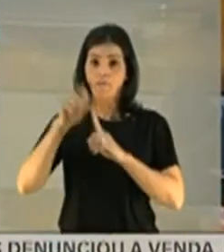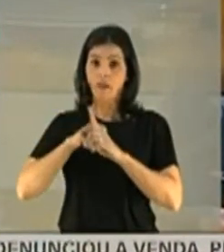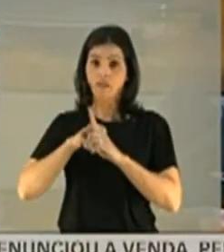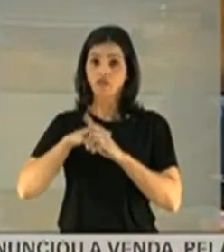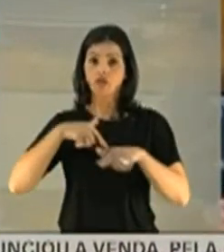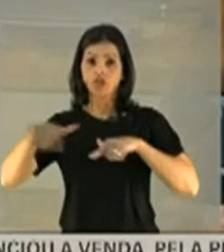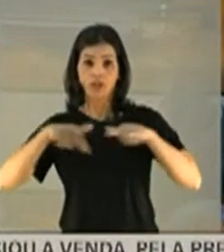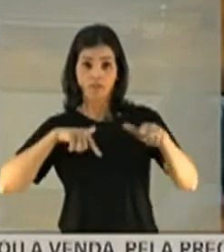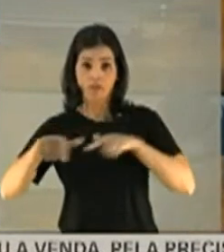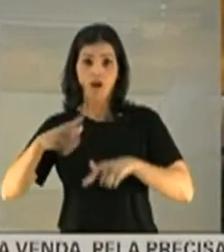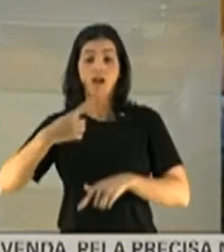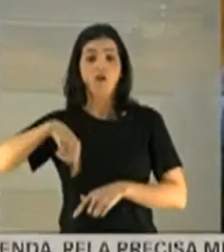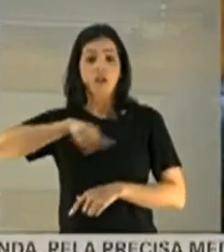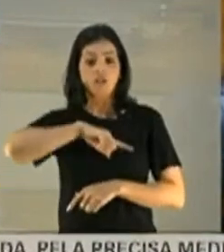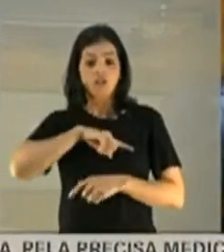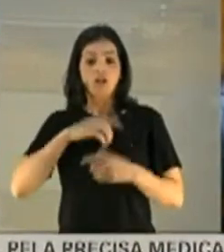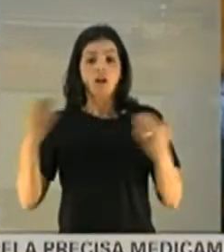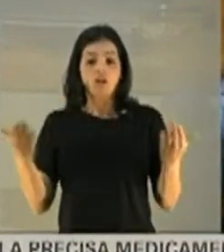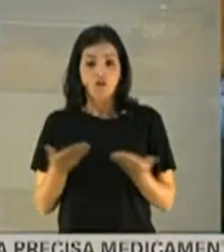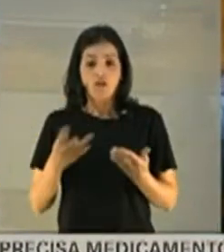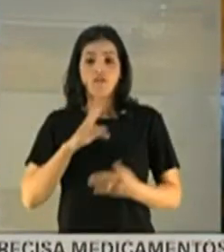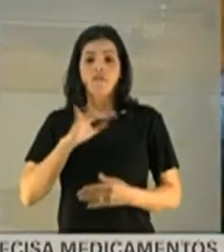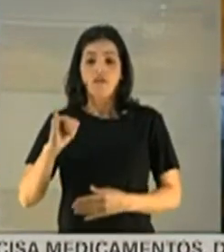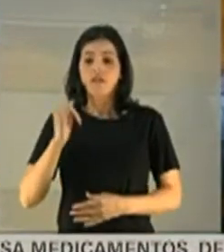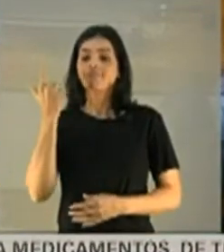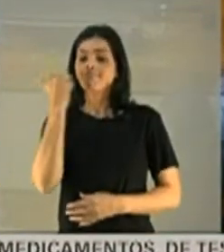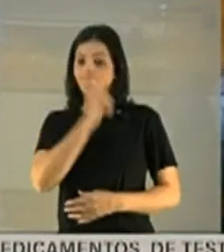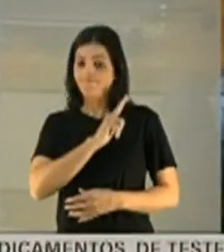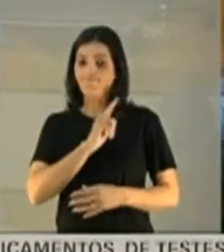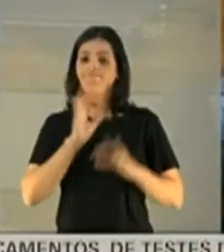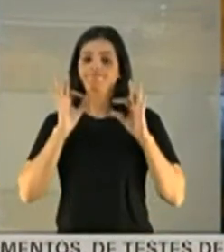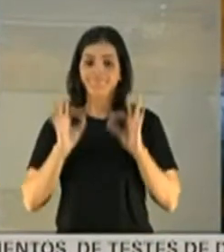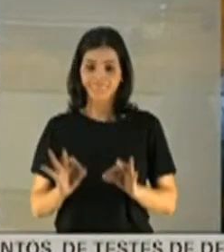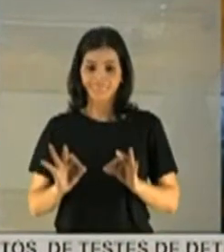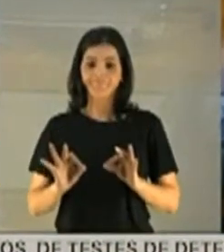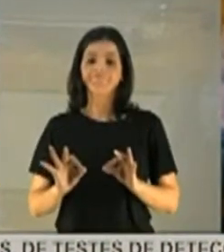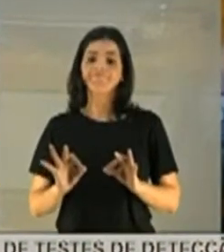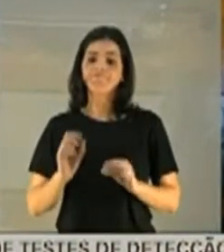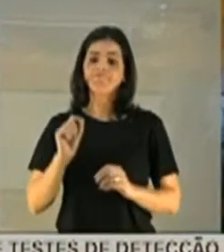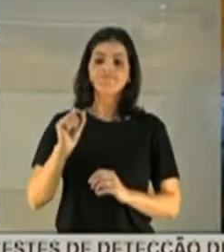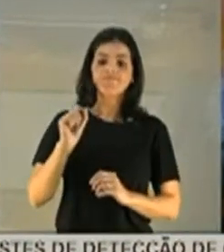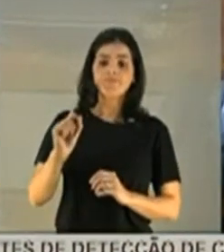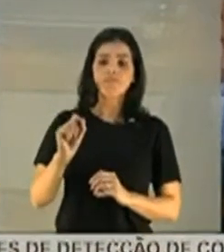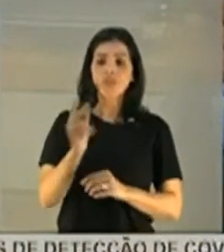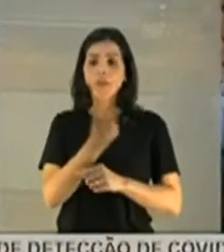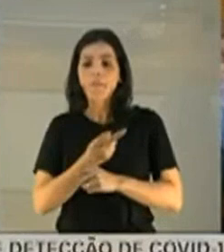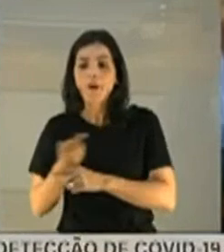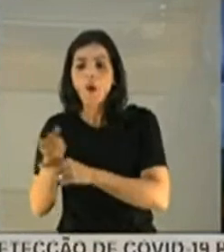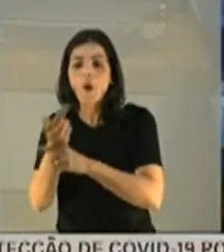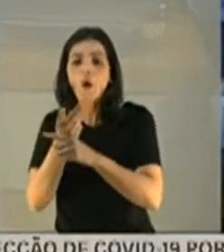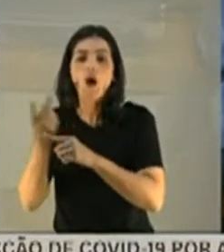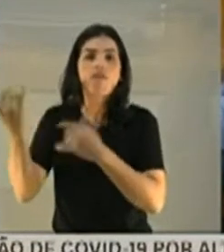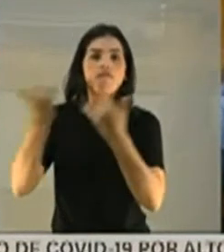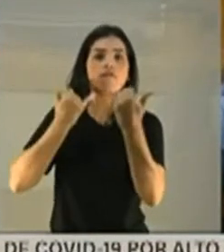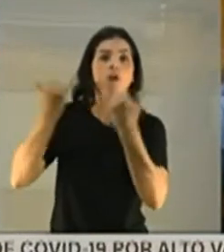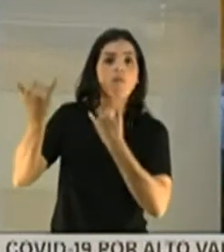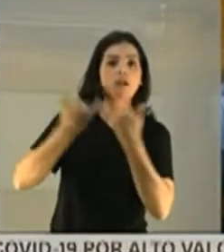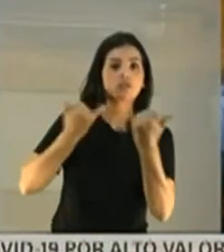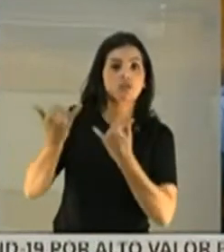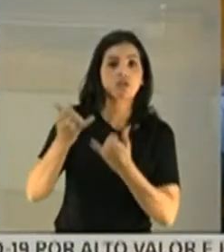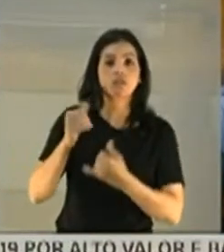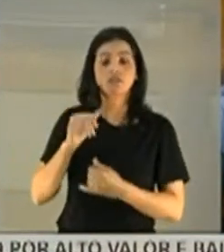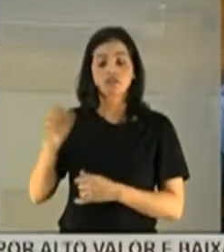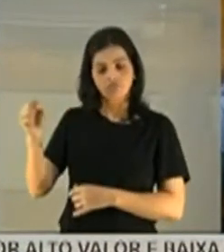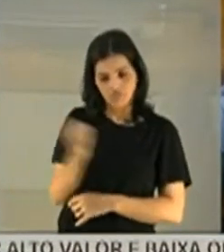trabalho, a gente vai poder, de alguma forma, buscar mais informações, trazer a